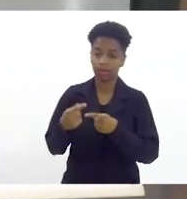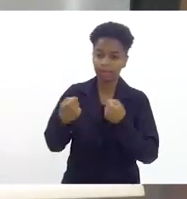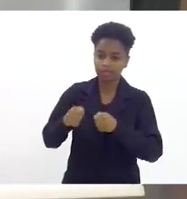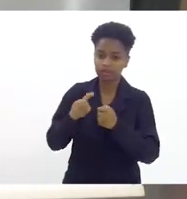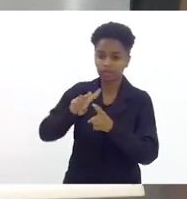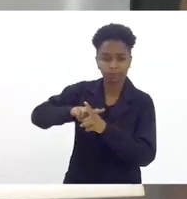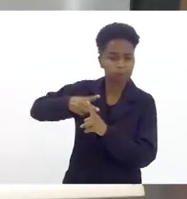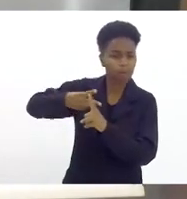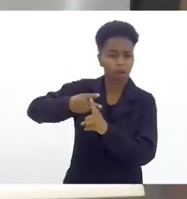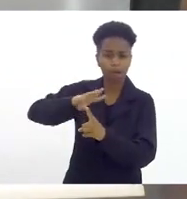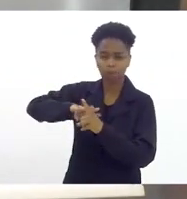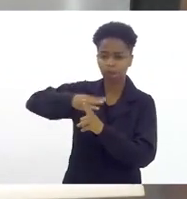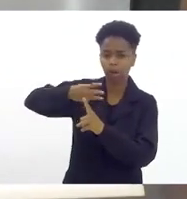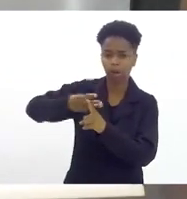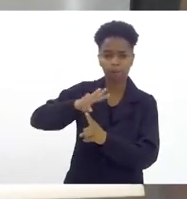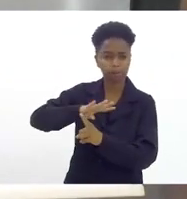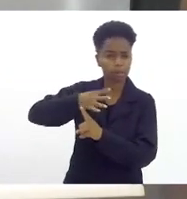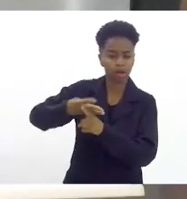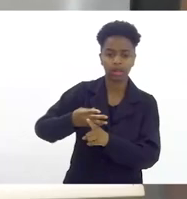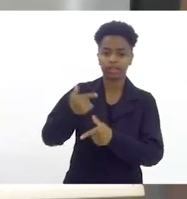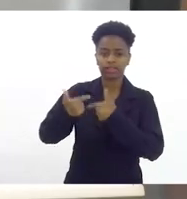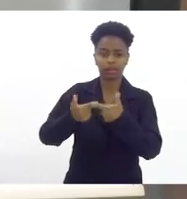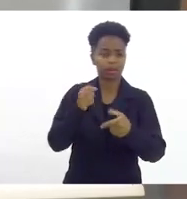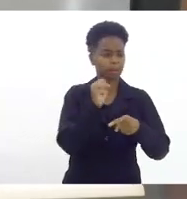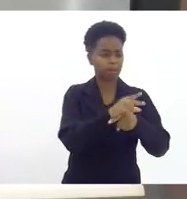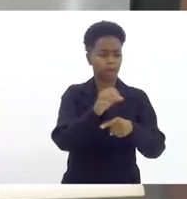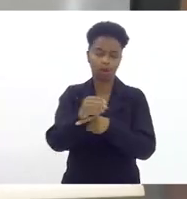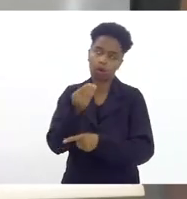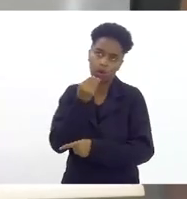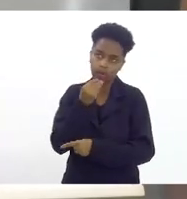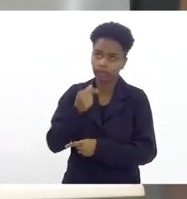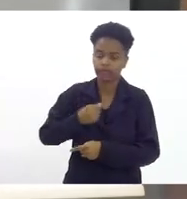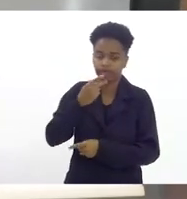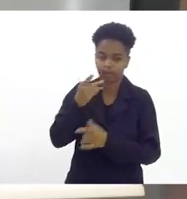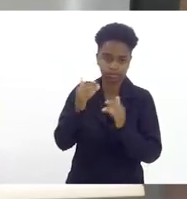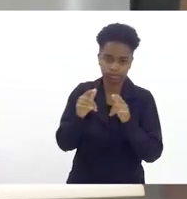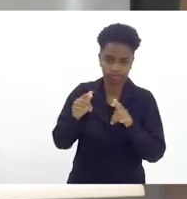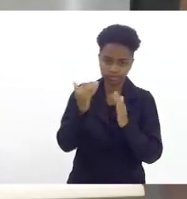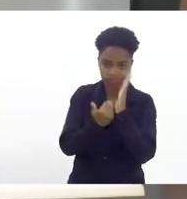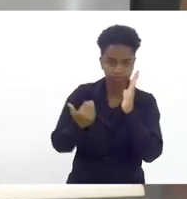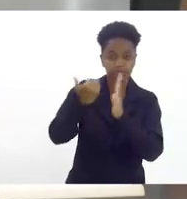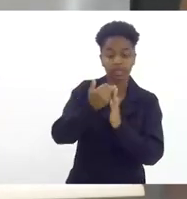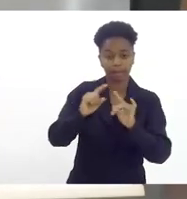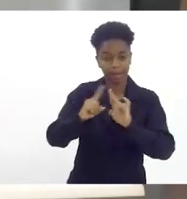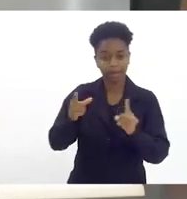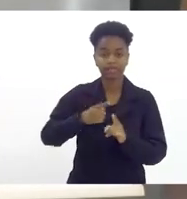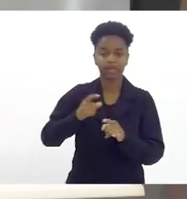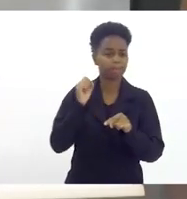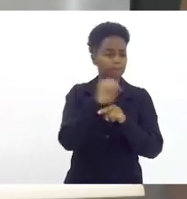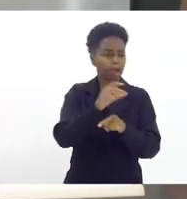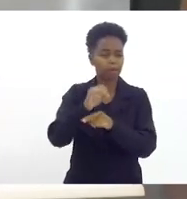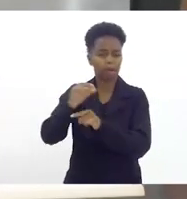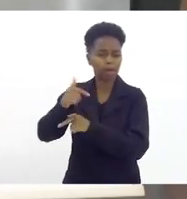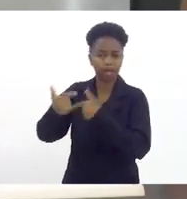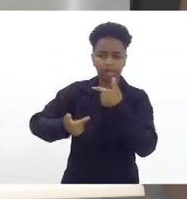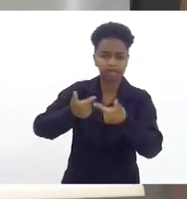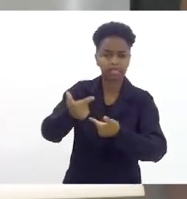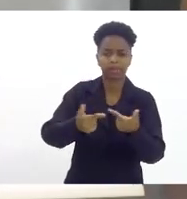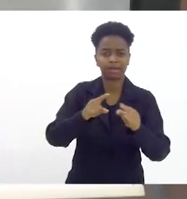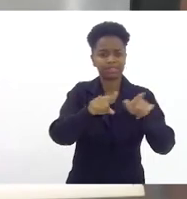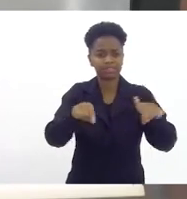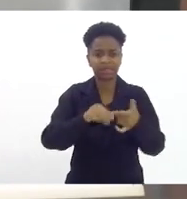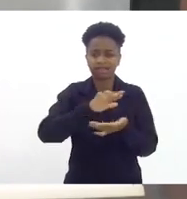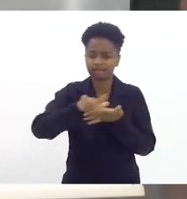desdobrar em 200 300 salas de aula obviamente estou usando hipérboles aqui mas em muitas salas de aula e dá conta de muitos alunos avaliar a produção